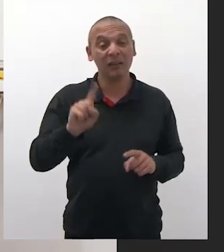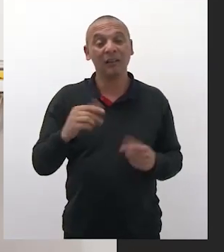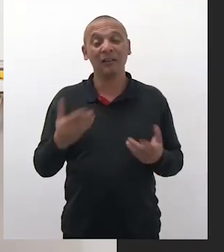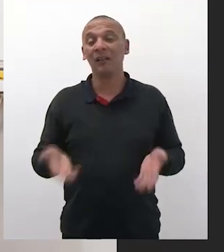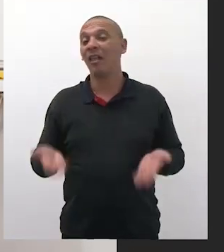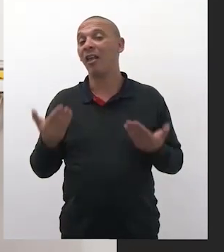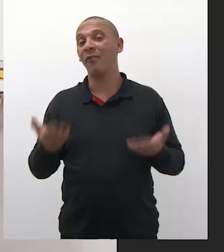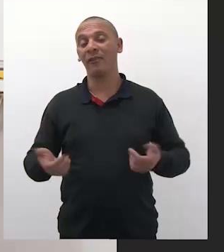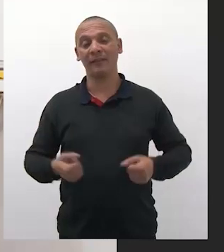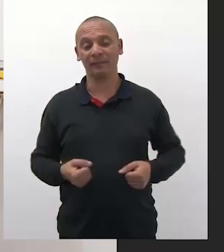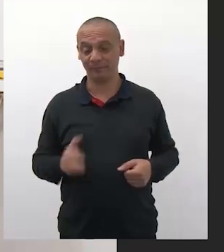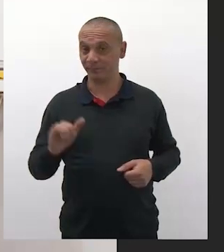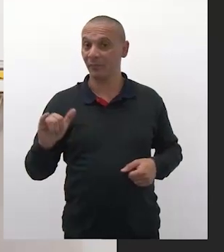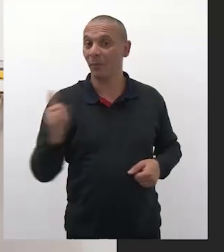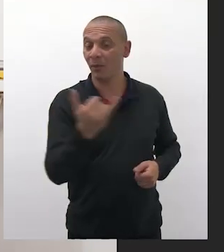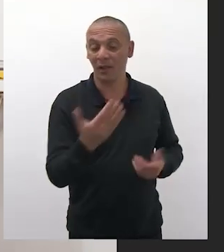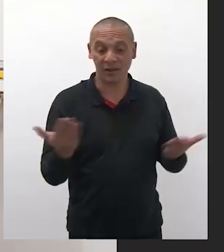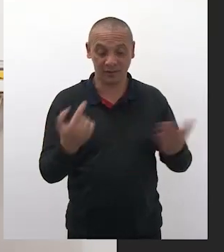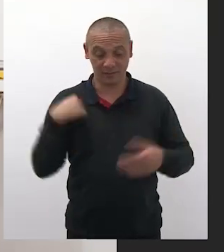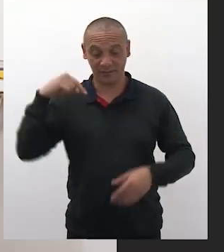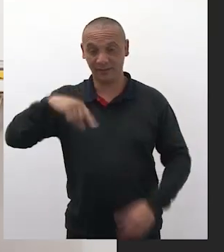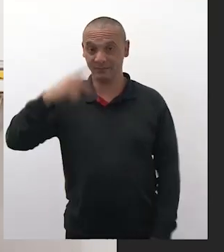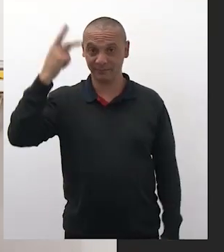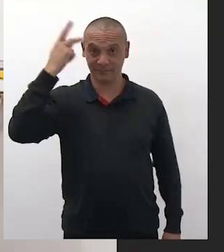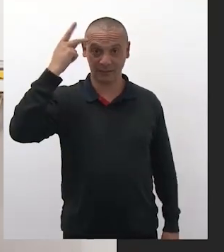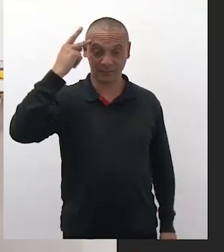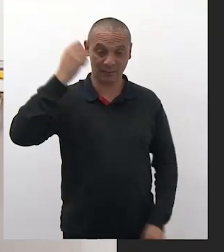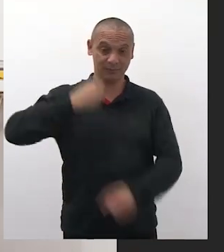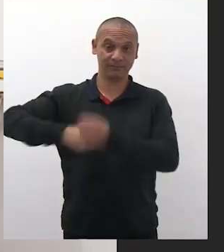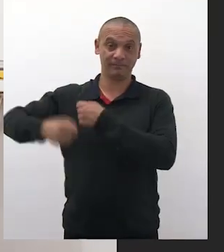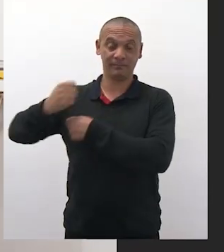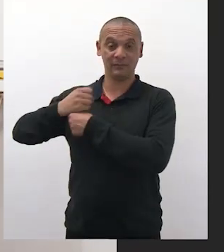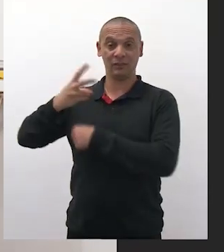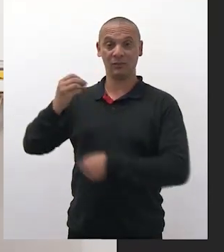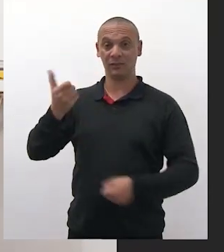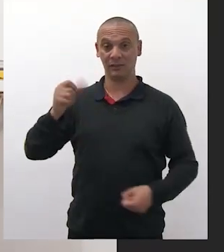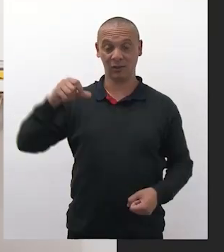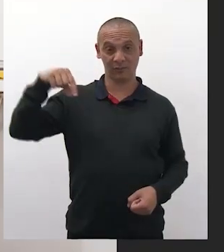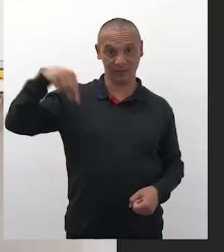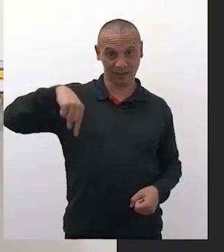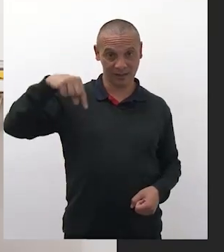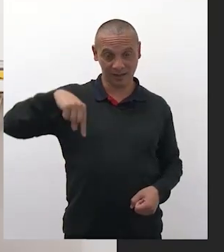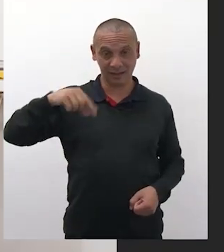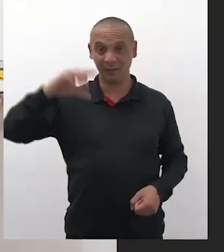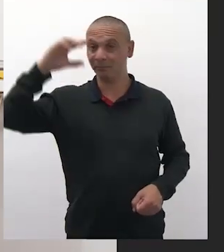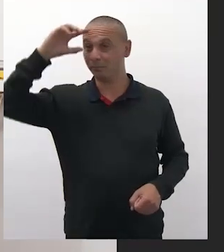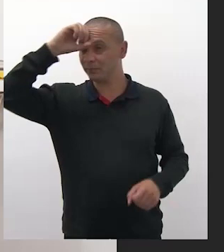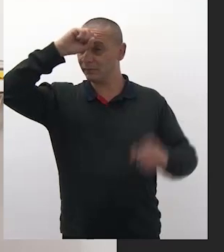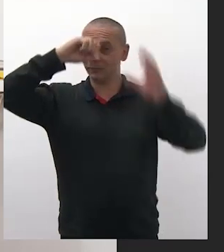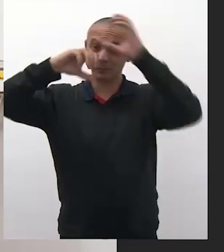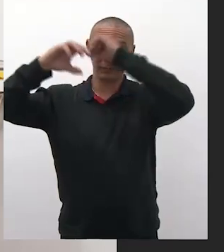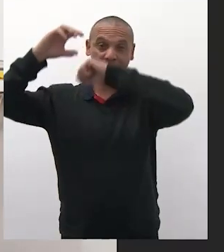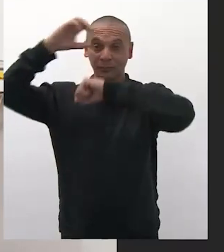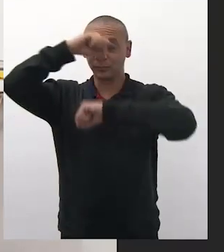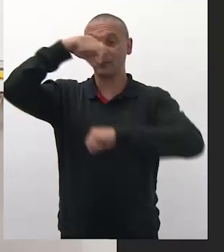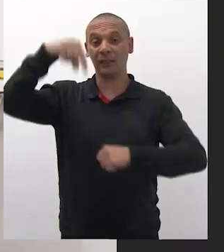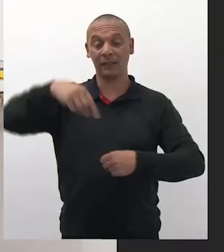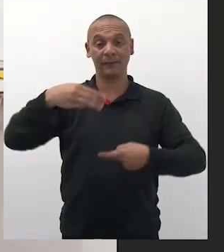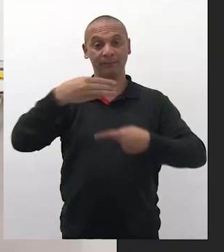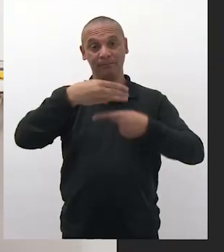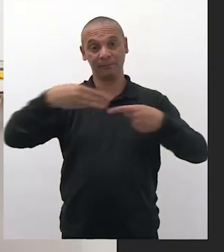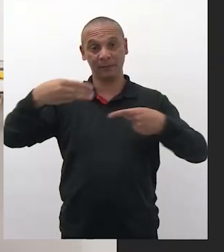essa oportunidade de vir para cá em 2019, estou aprendendo muito aqui também,